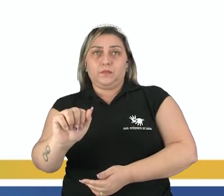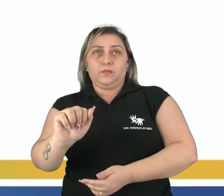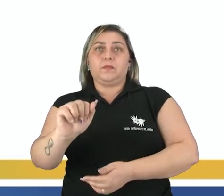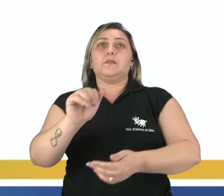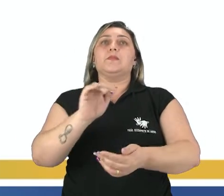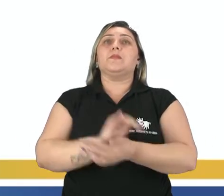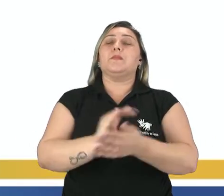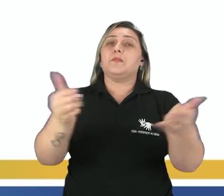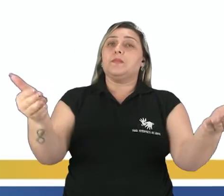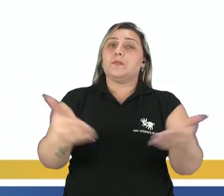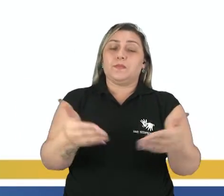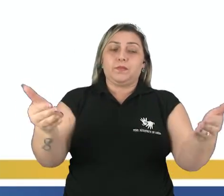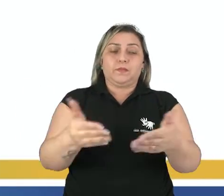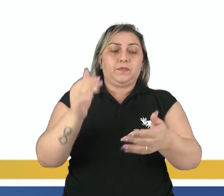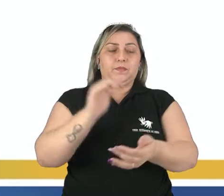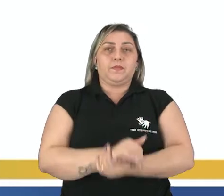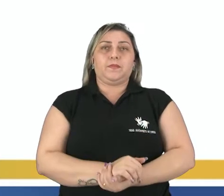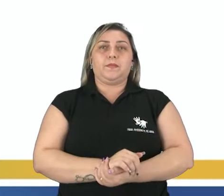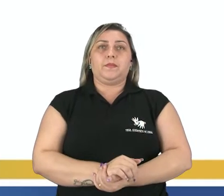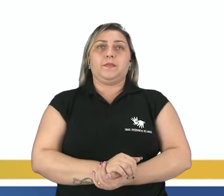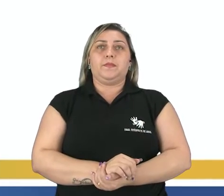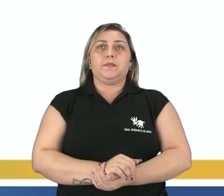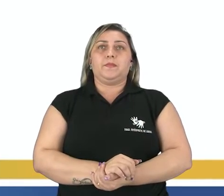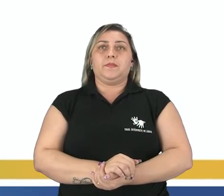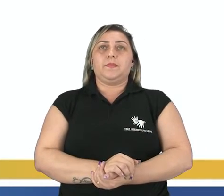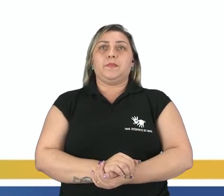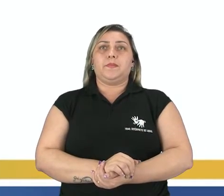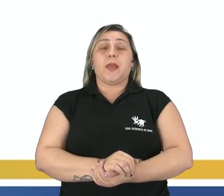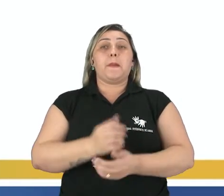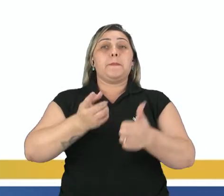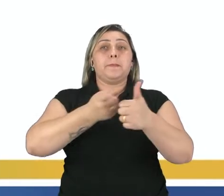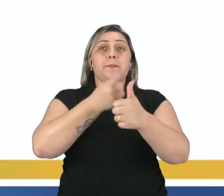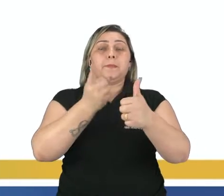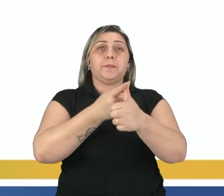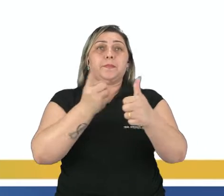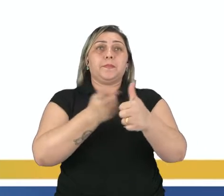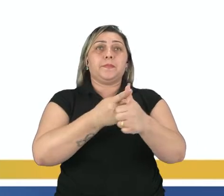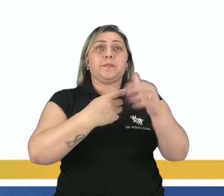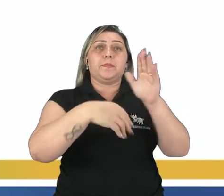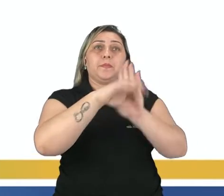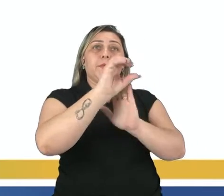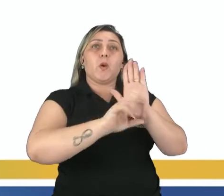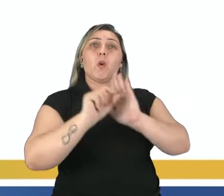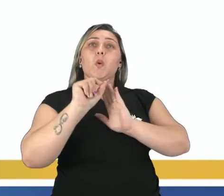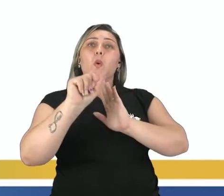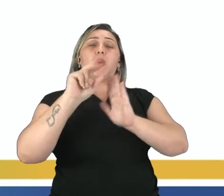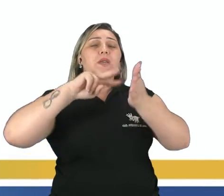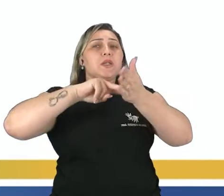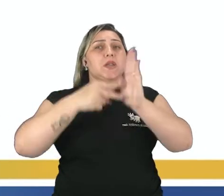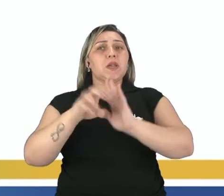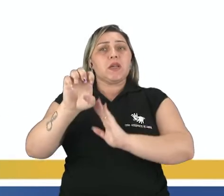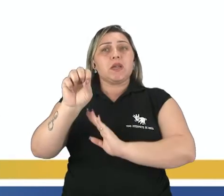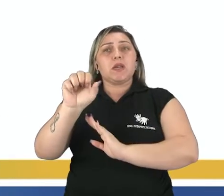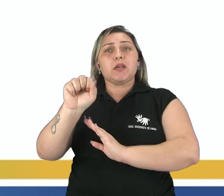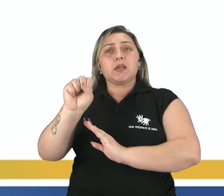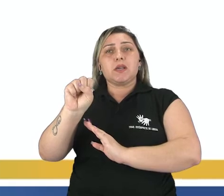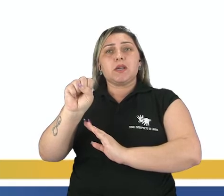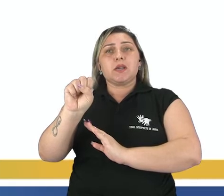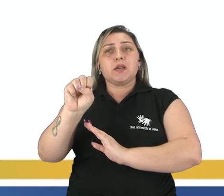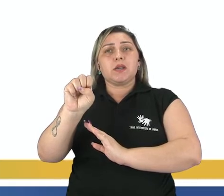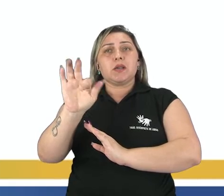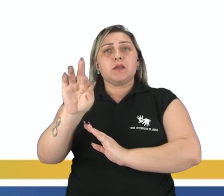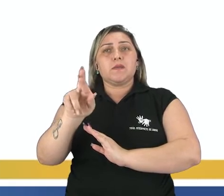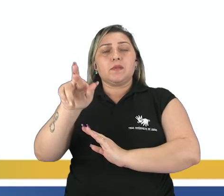é sobre a esfera, né, então nós vamos primeiro conceituar o que é a esfera.